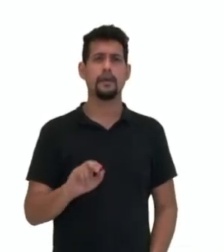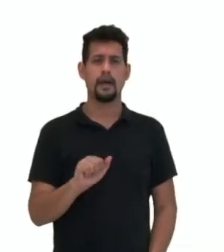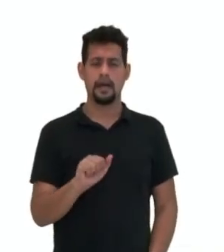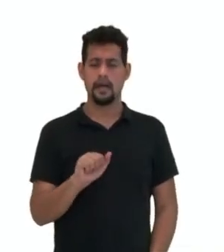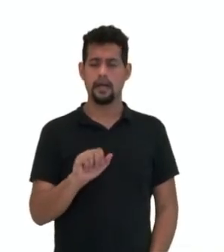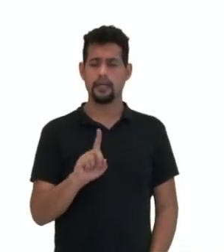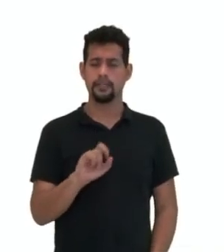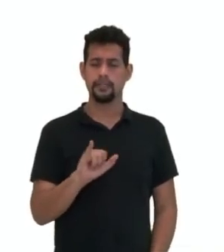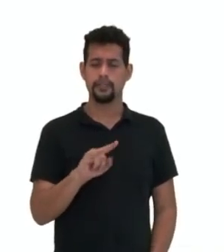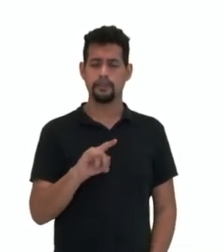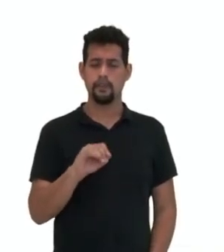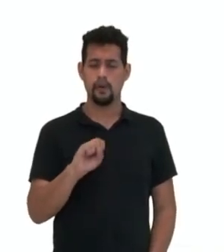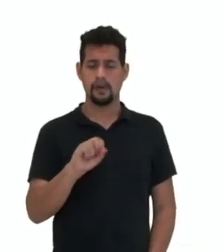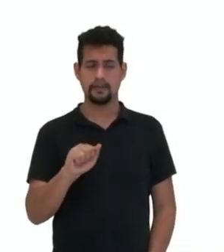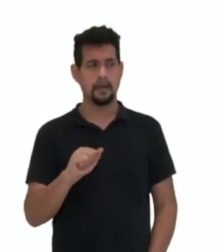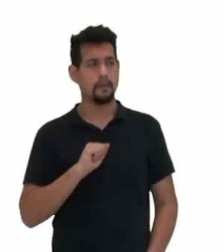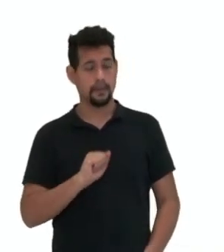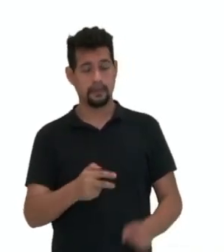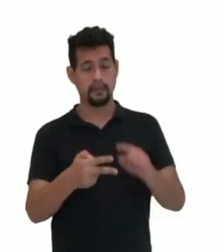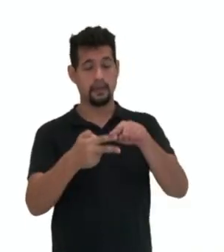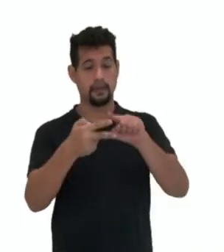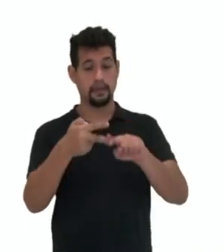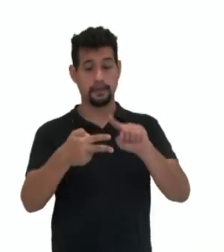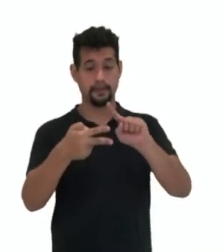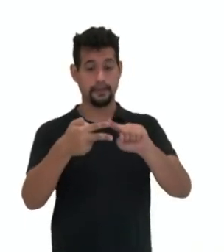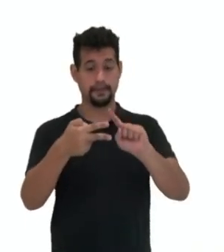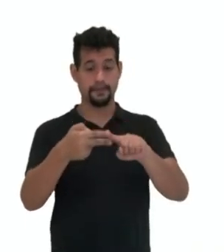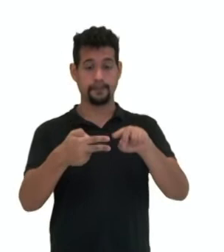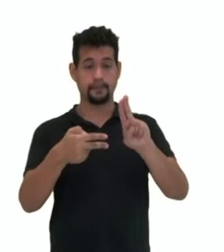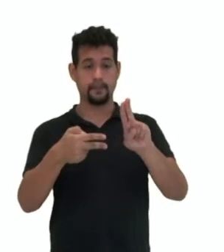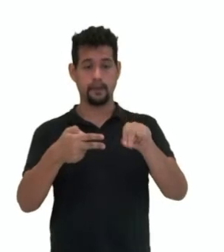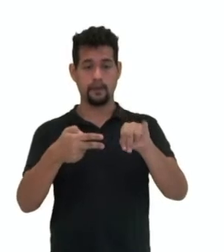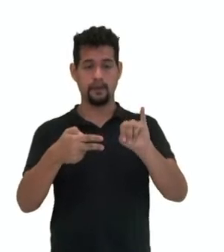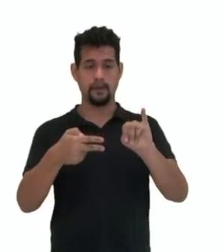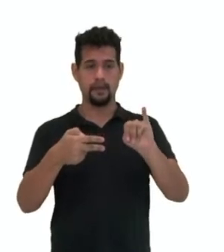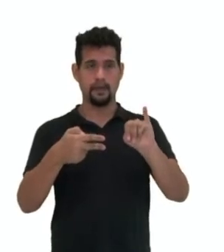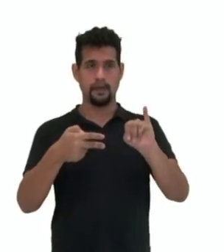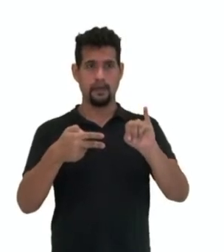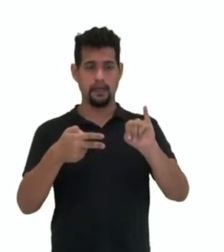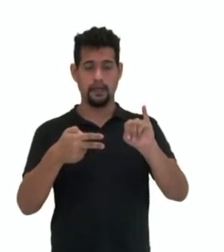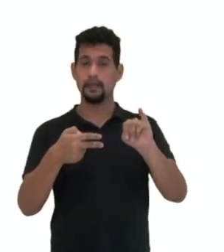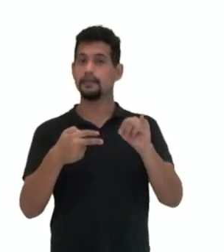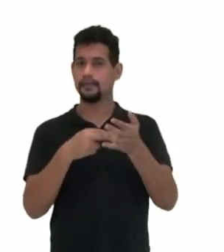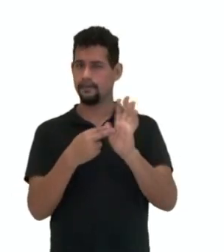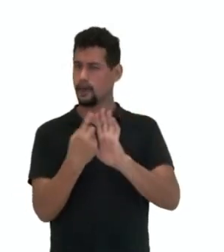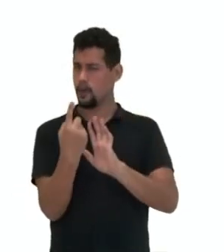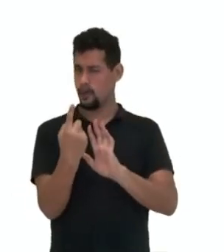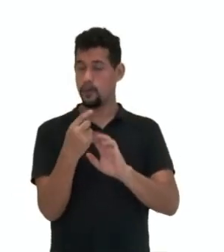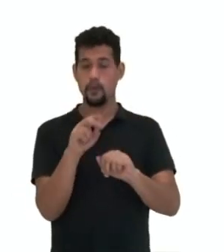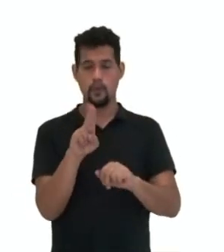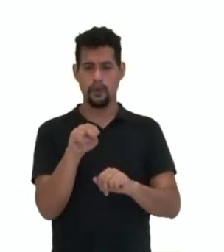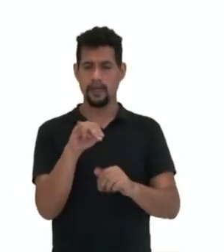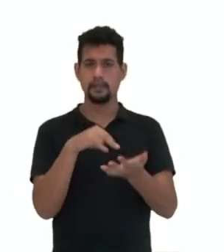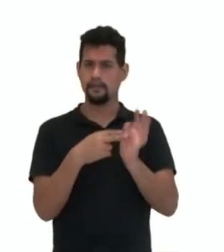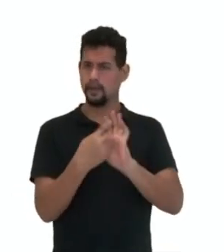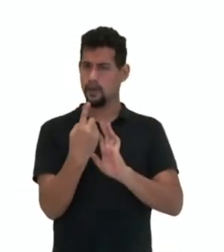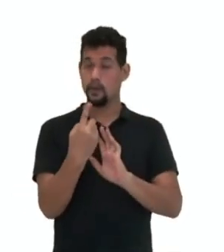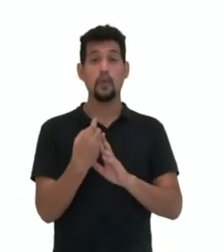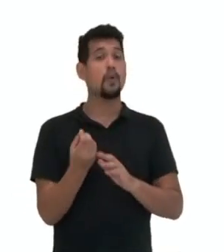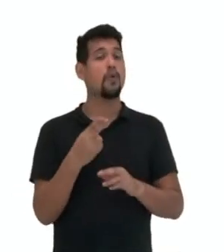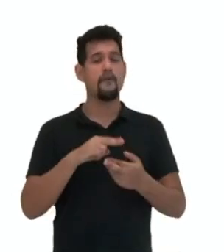E ela pode ser de duas formas. Ela pode ser unilocular, olha, um lóculo, um lugar, ou pode